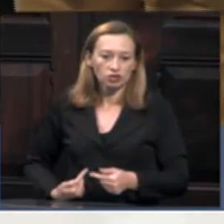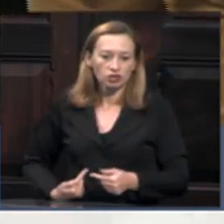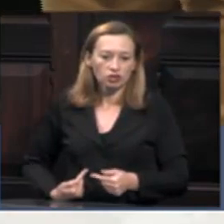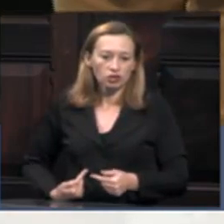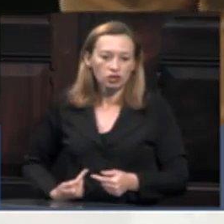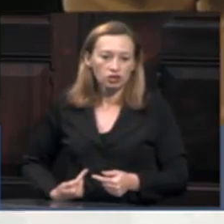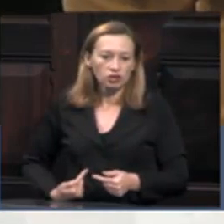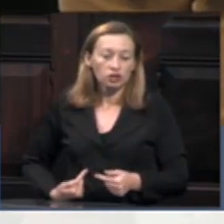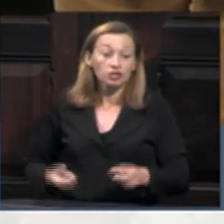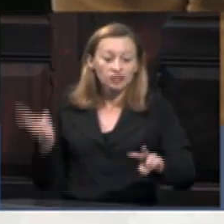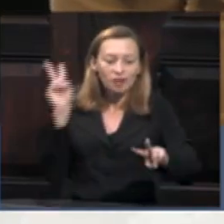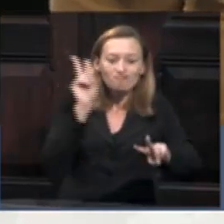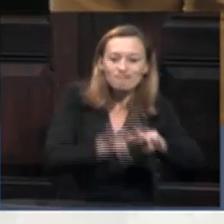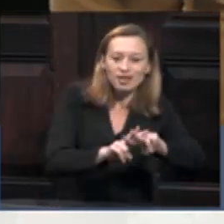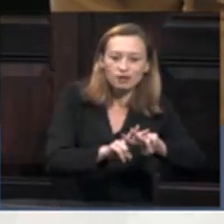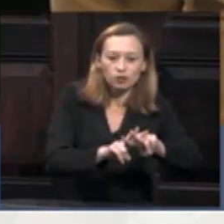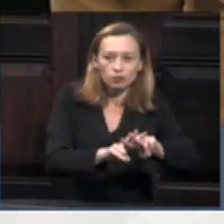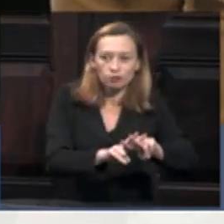trás das grades,